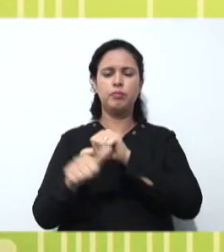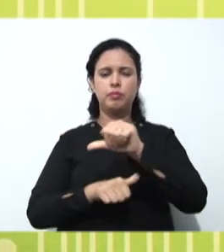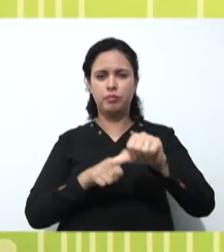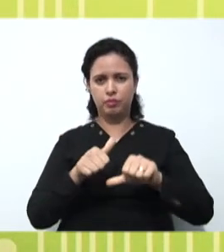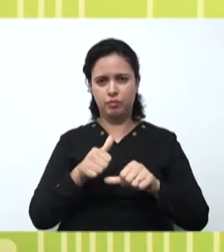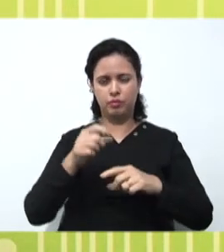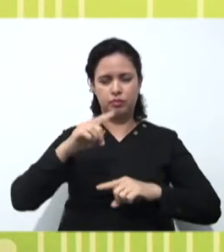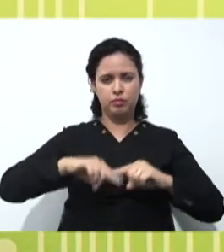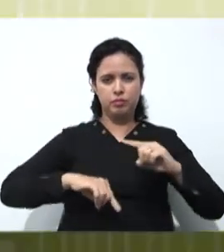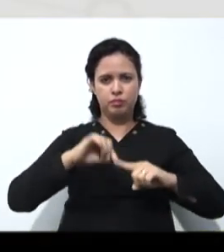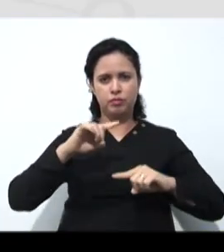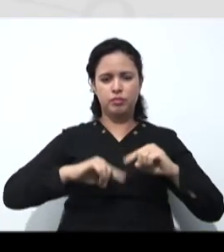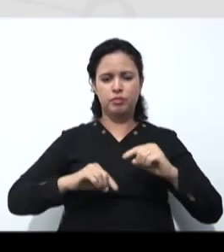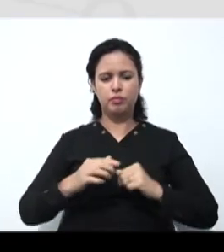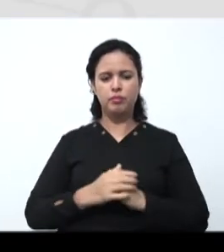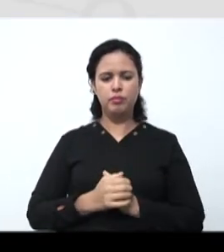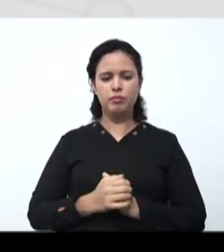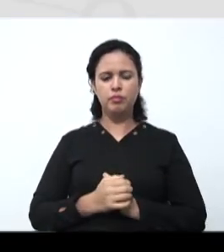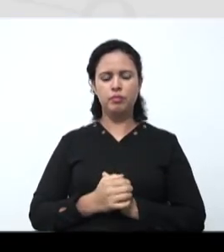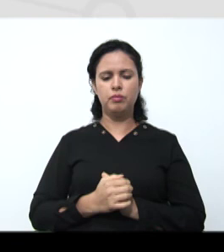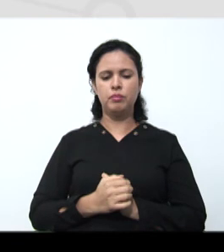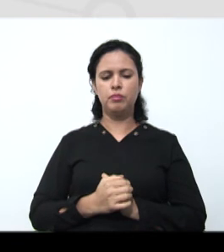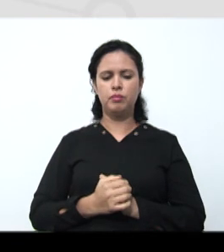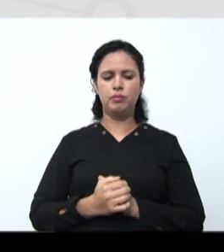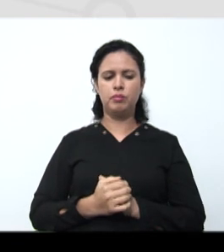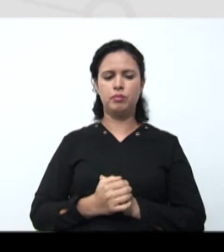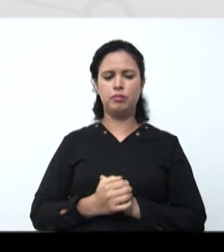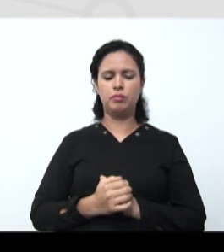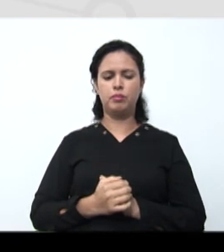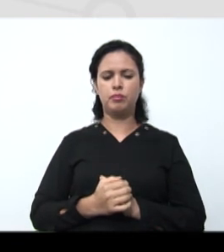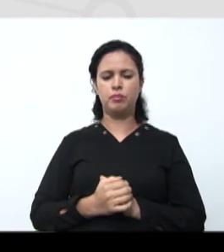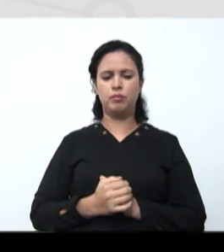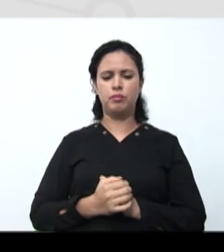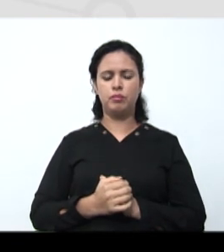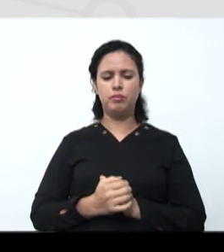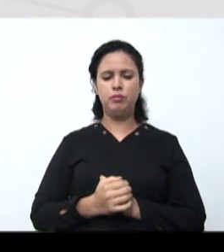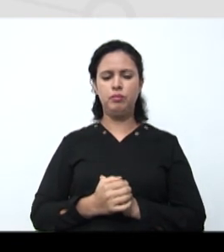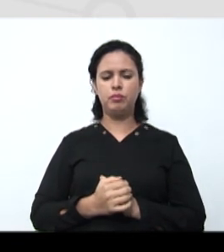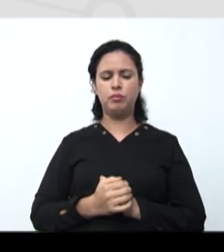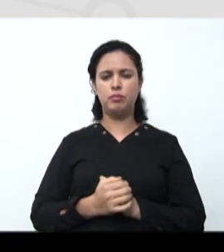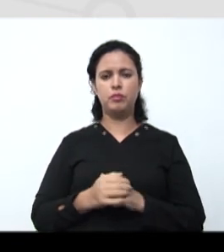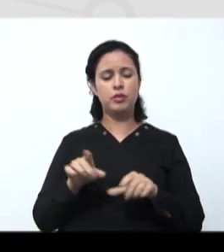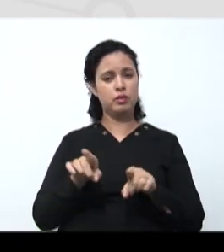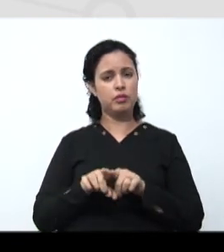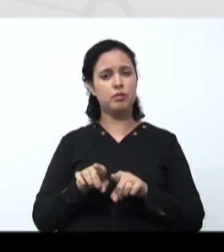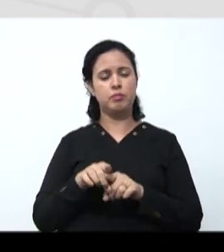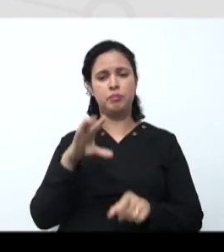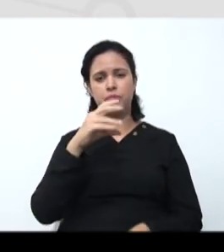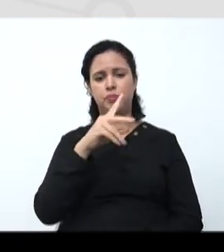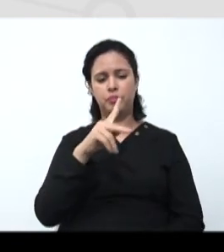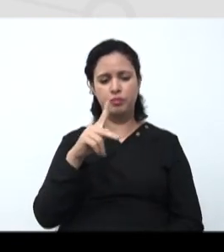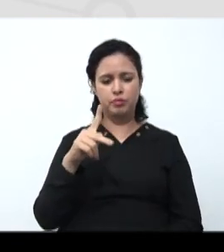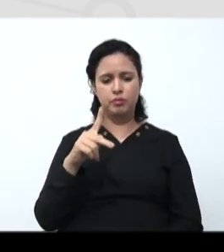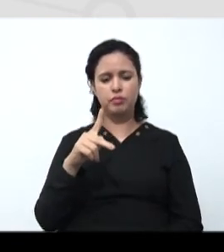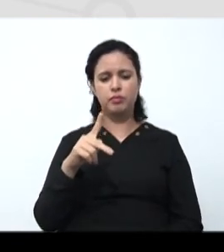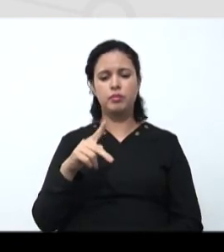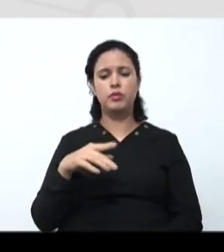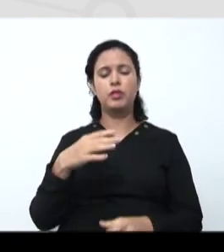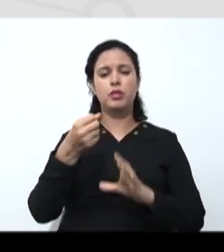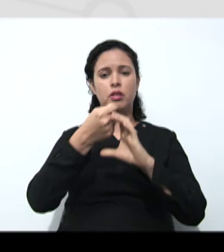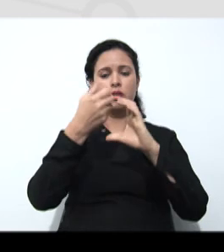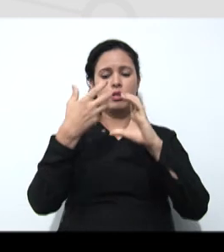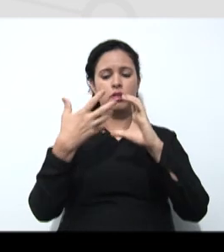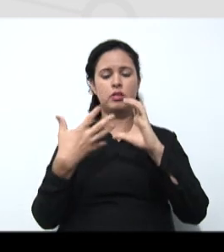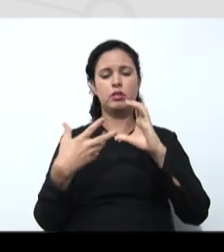produtos. Ou também a gente pode entender mais como uma cooperativa, se for o caso. Então, quais as